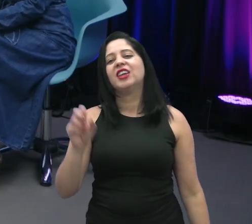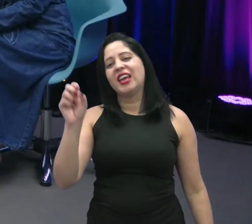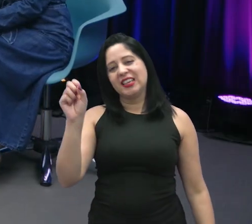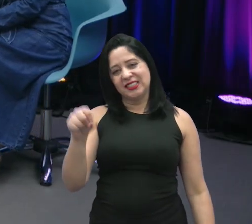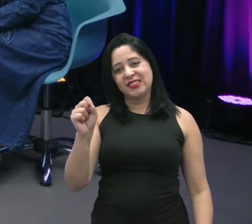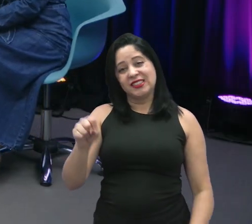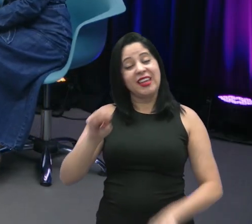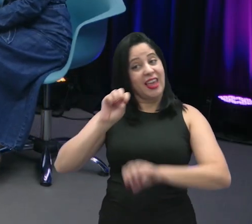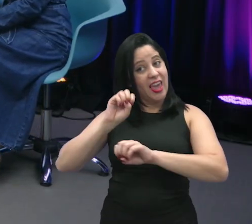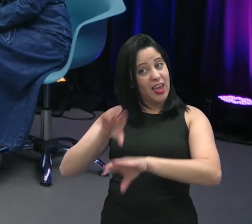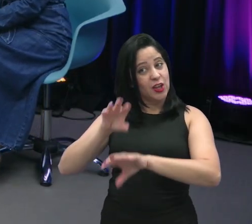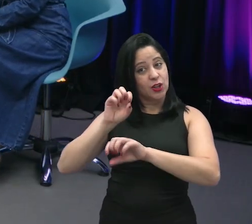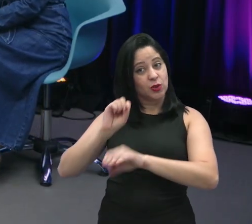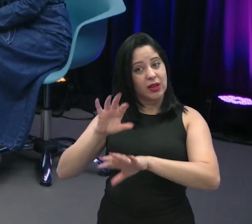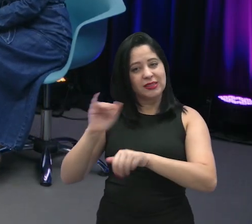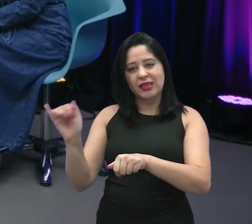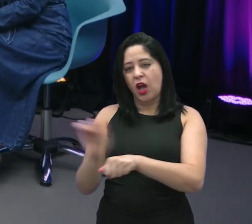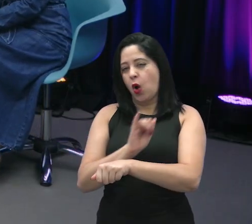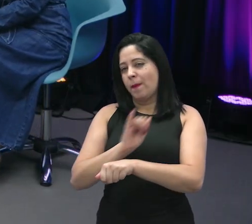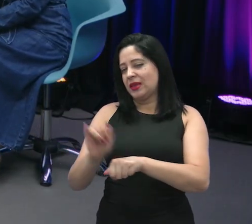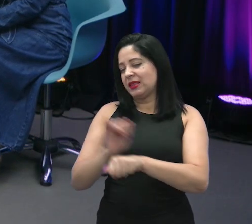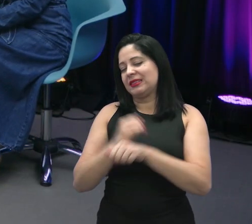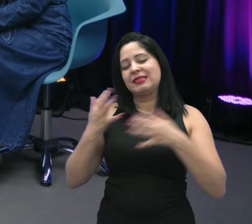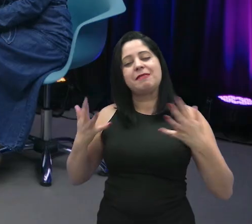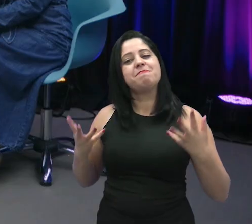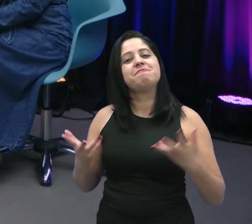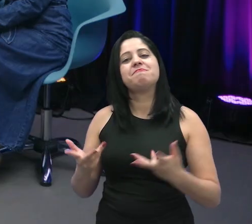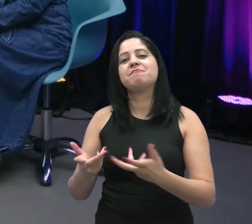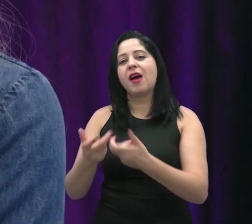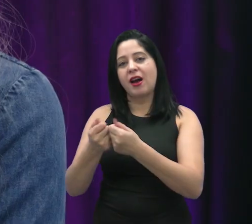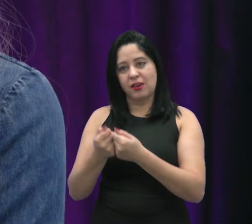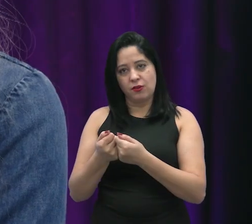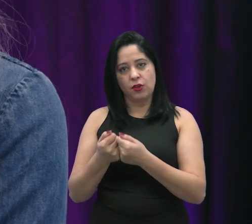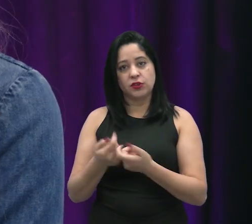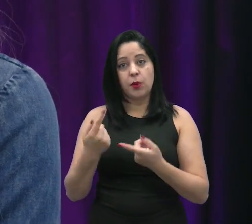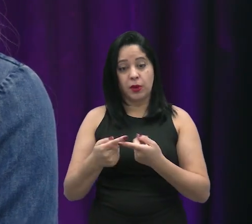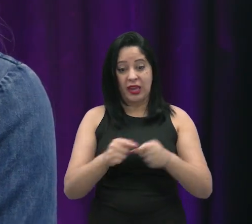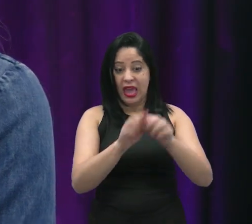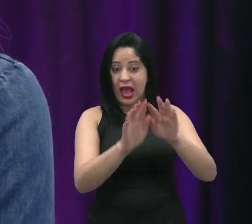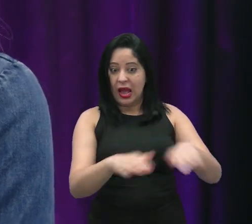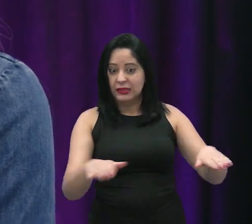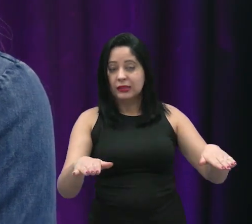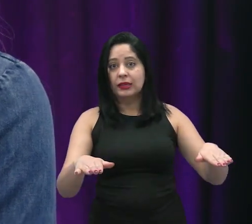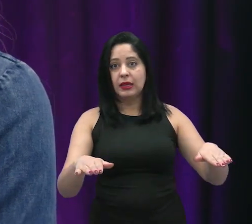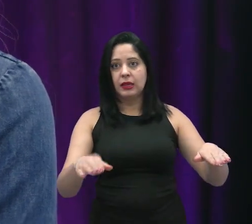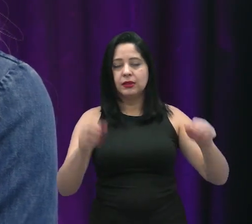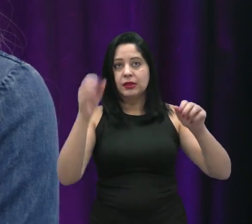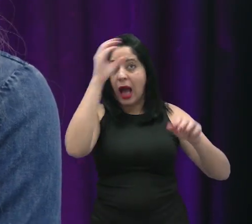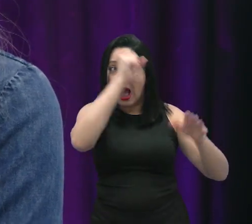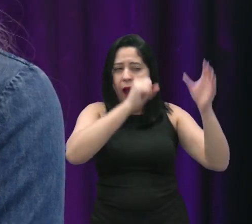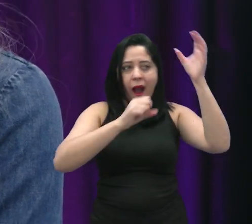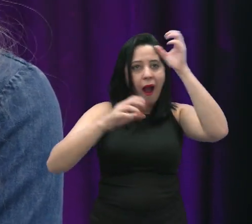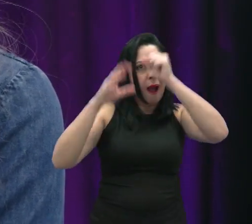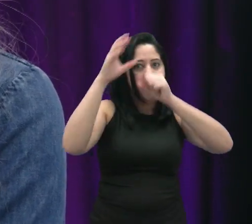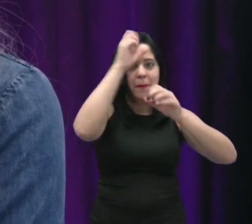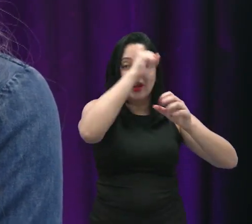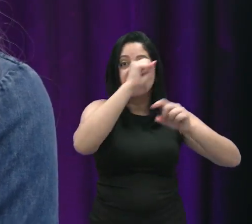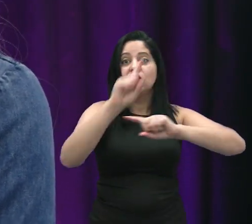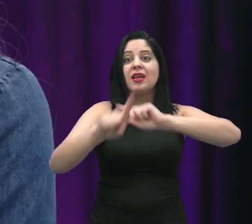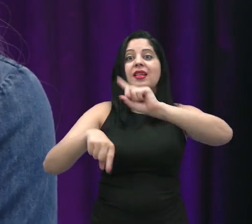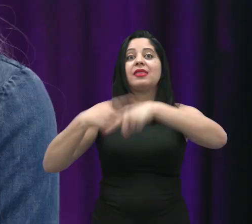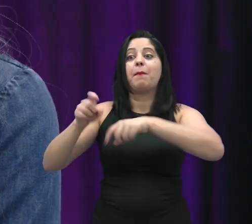caminho para poder trazer, né, essa expansão, porque através das crianças eles vão levar para casa, né? Sim. E daí